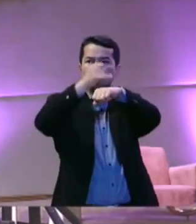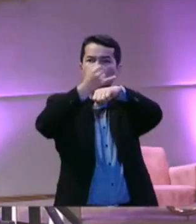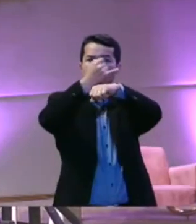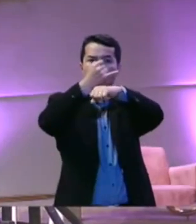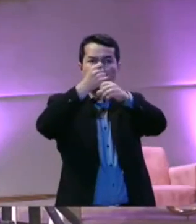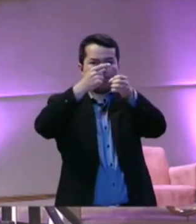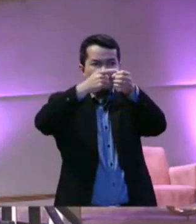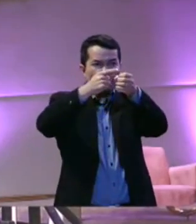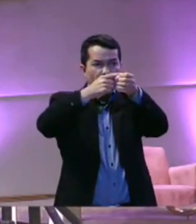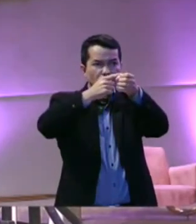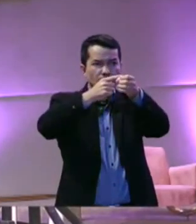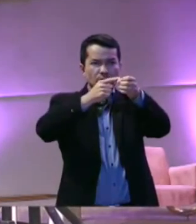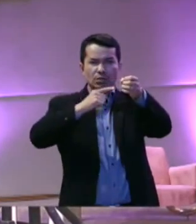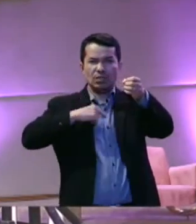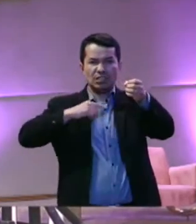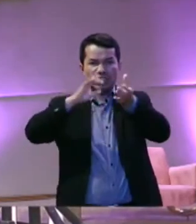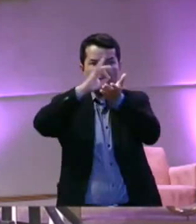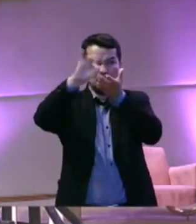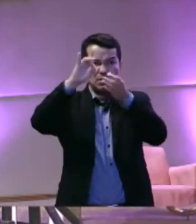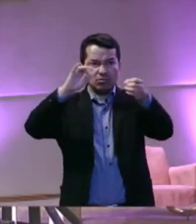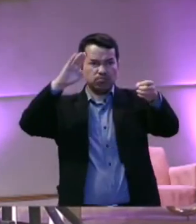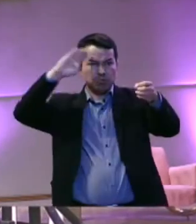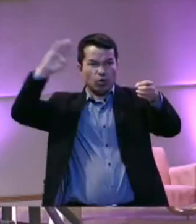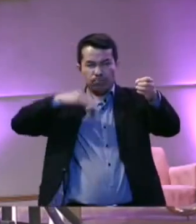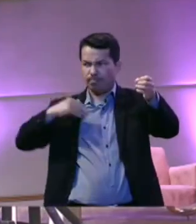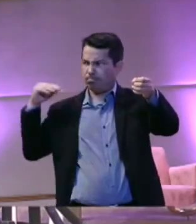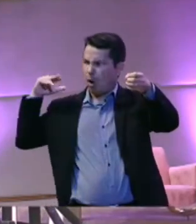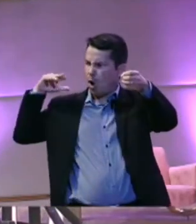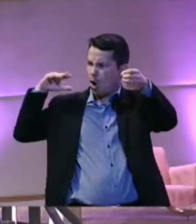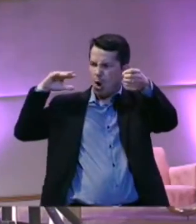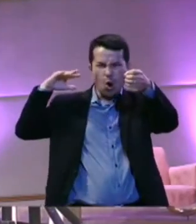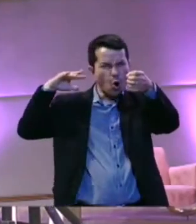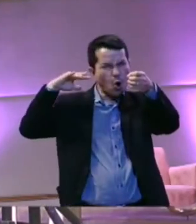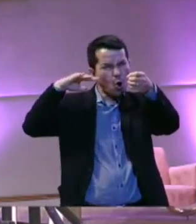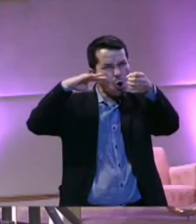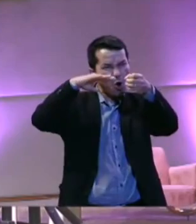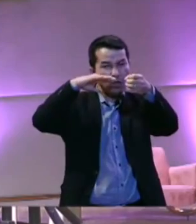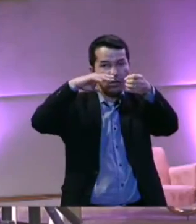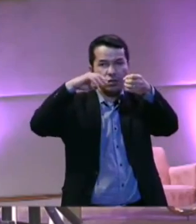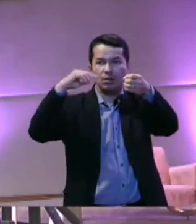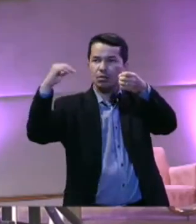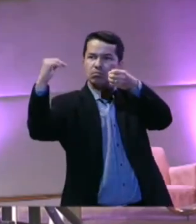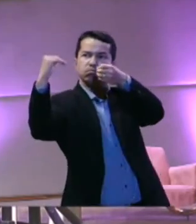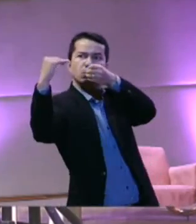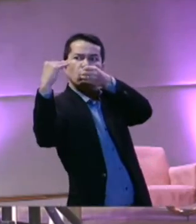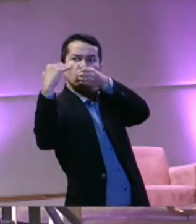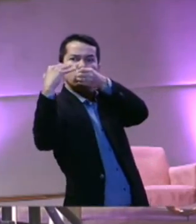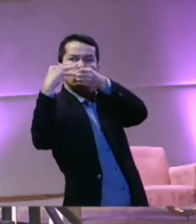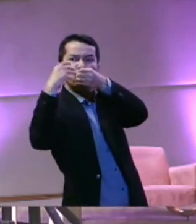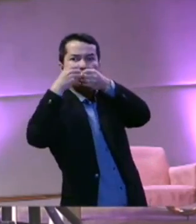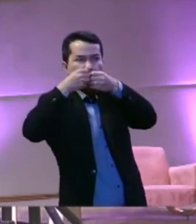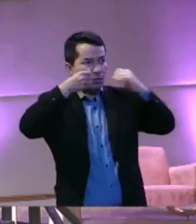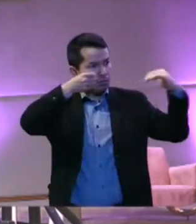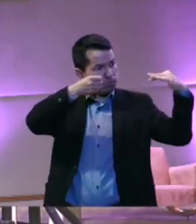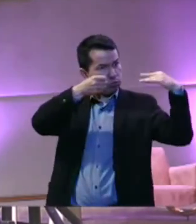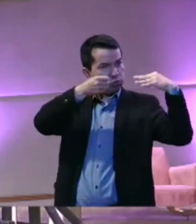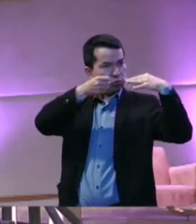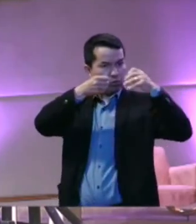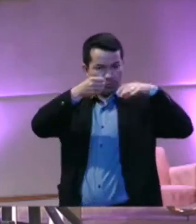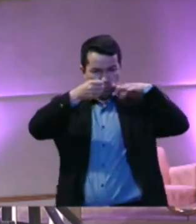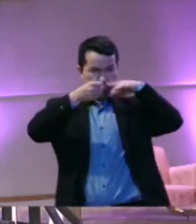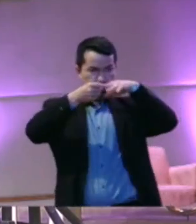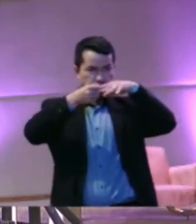inimigos, cercada por todos os lados. Ela foi recebendo um juízo como nação. O povo